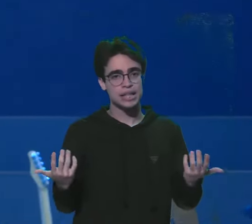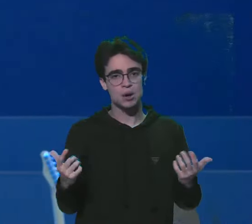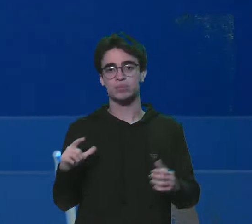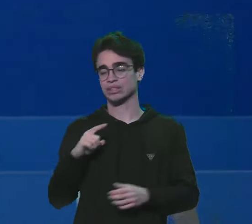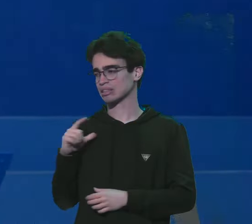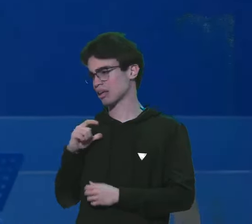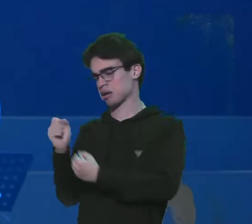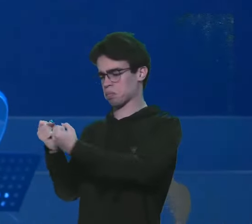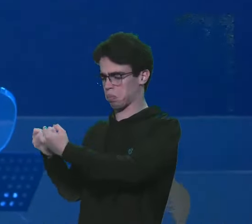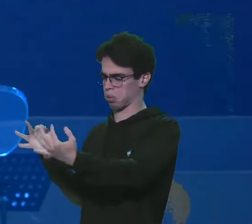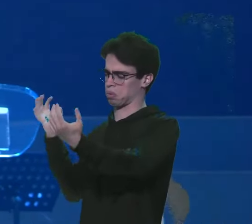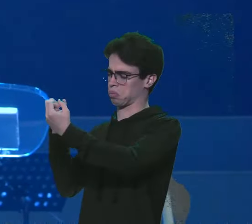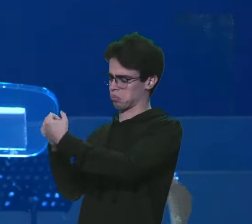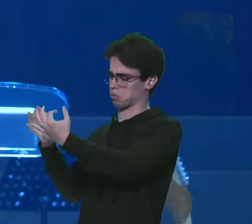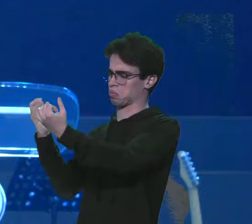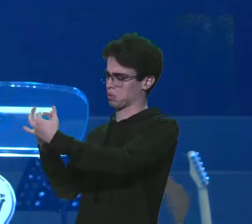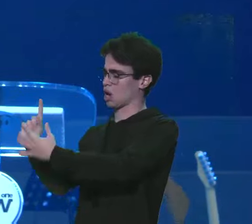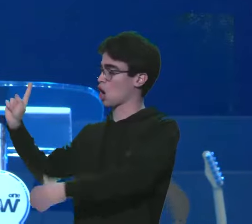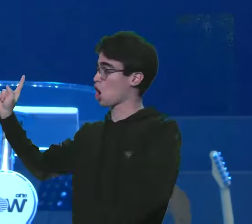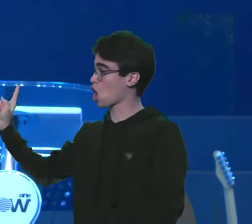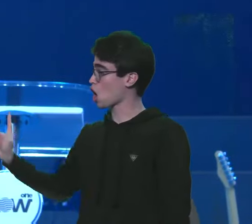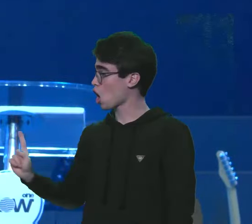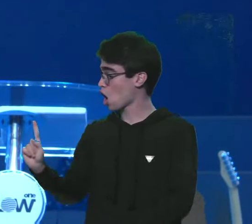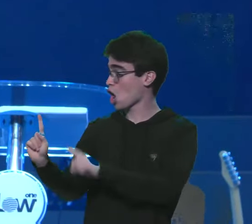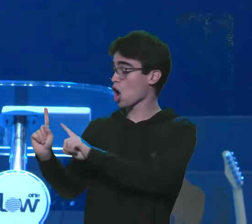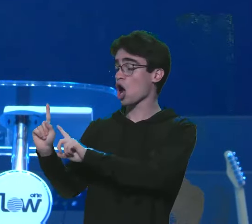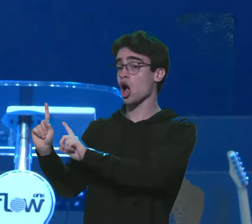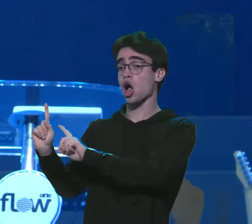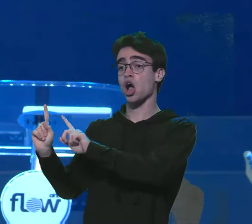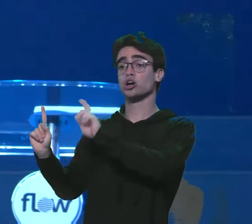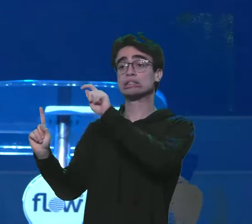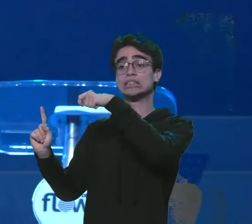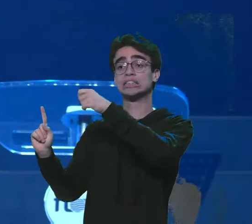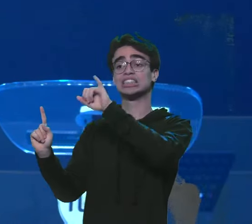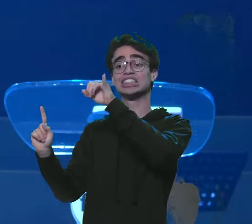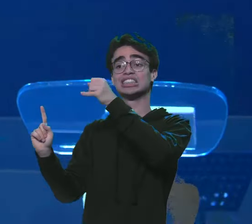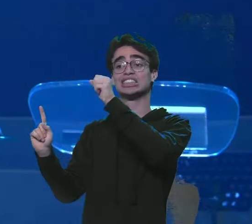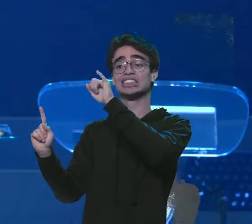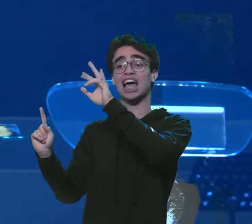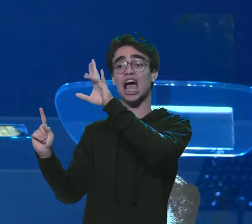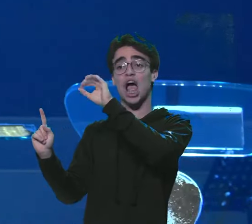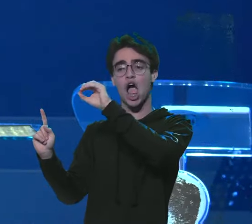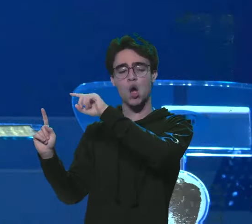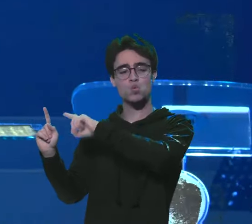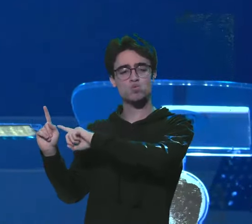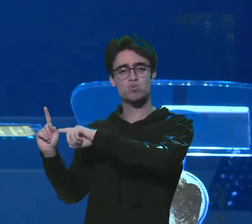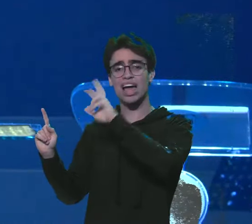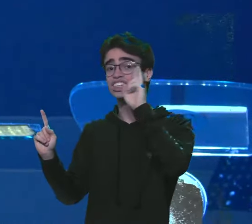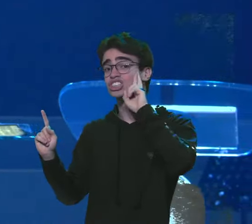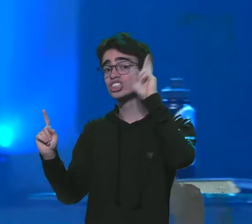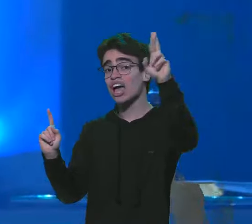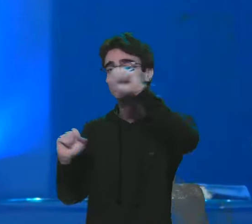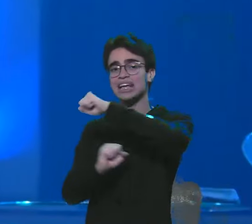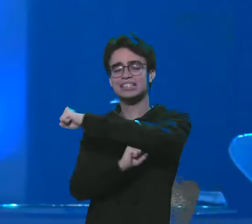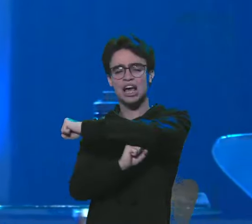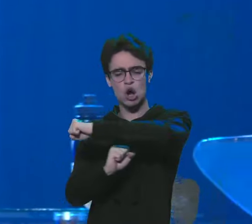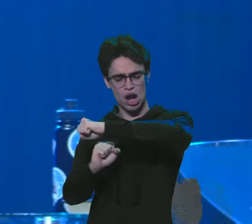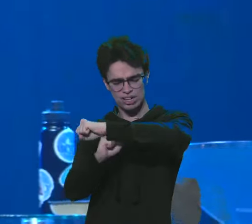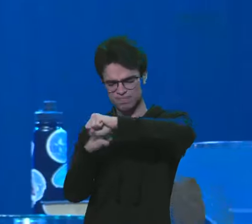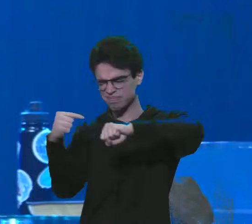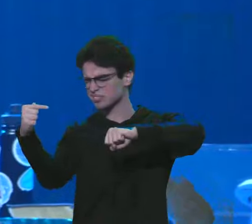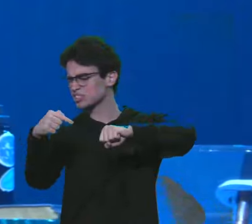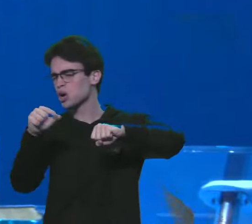multidão chega um homem chamado Jairo. E ele era chefe de uma sinagoga. A